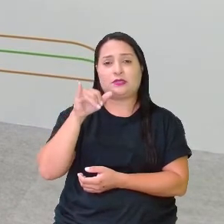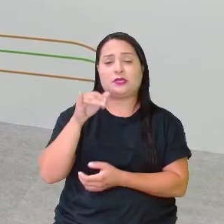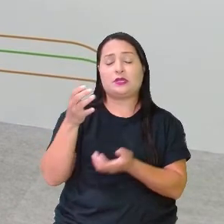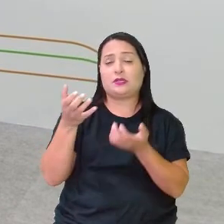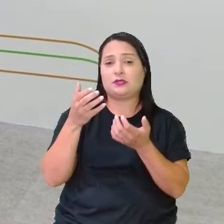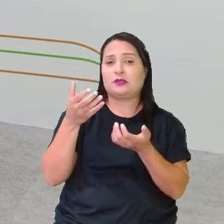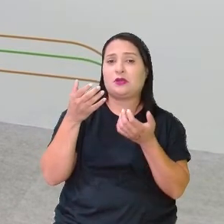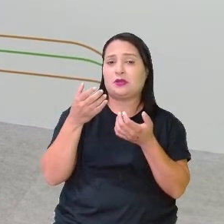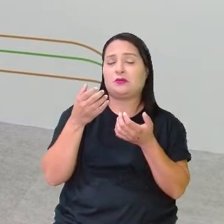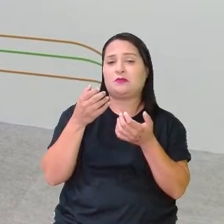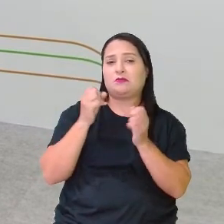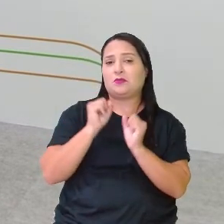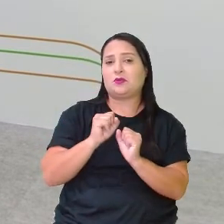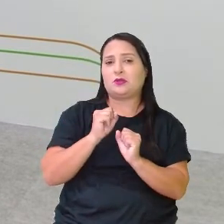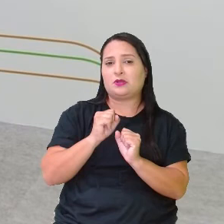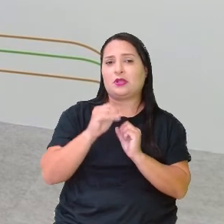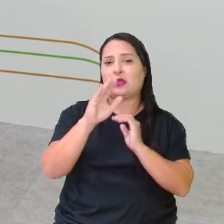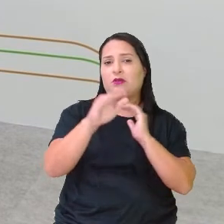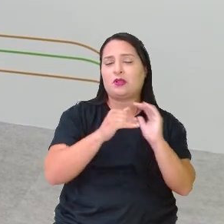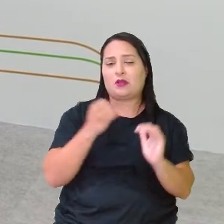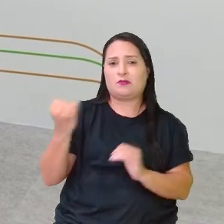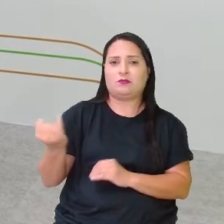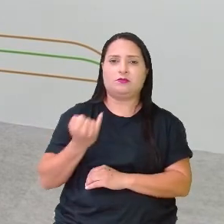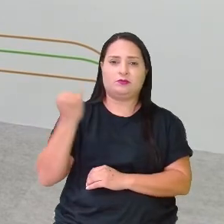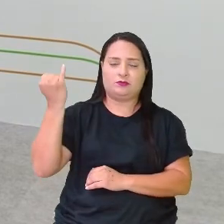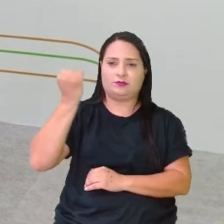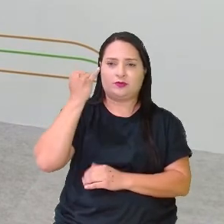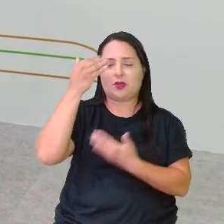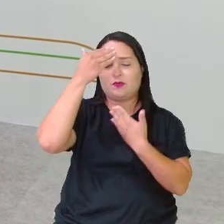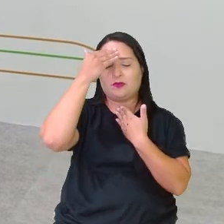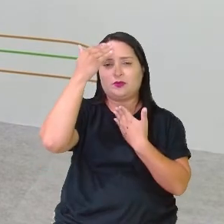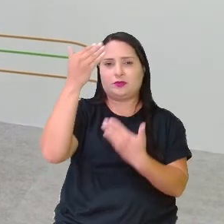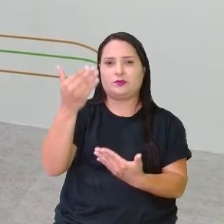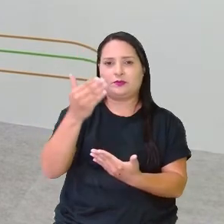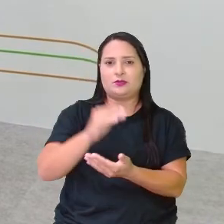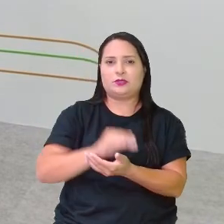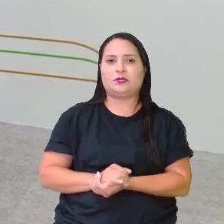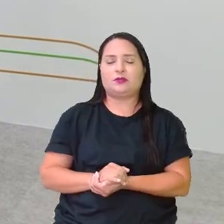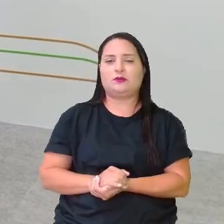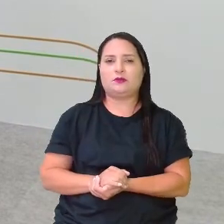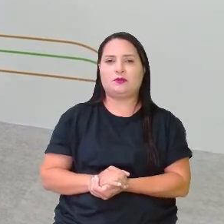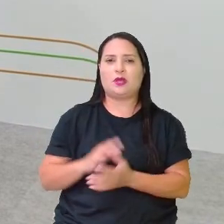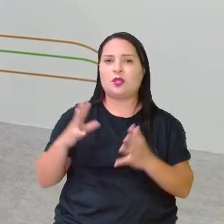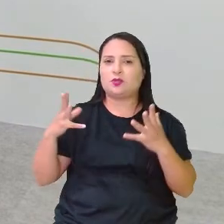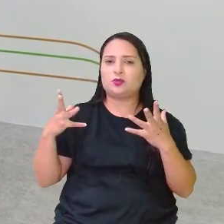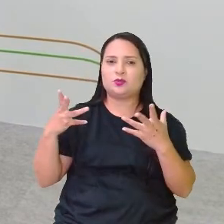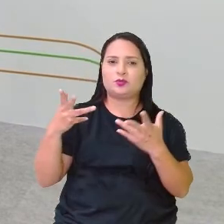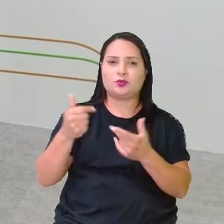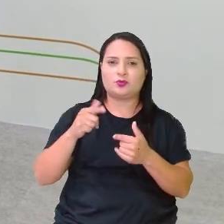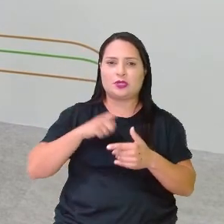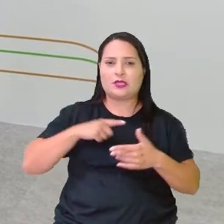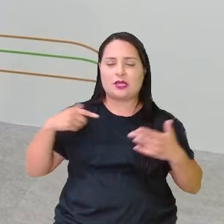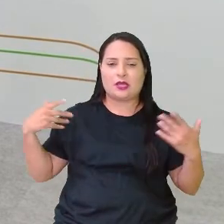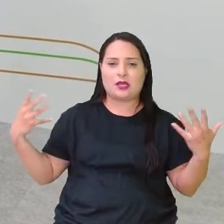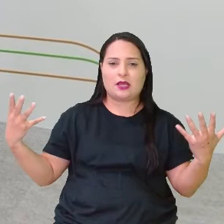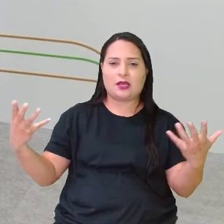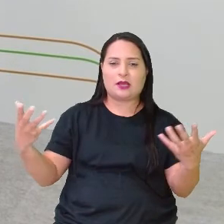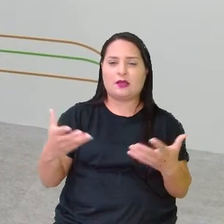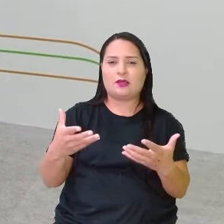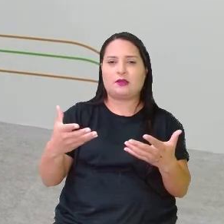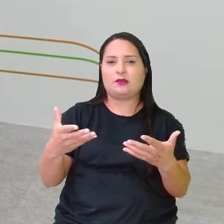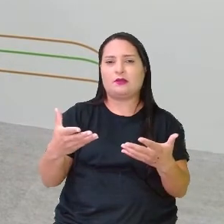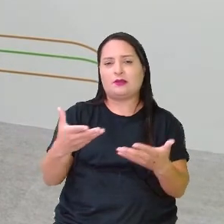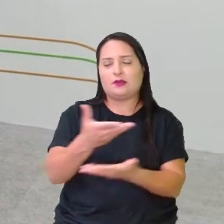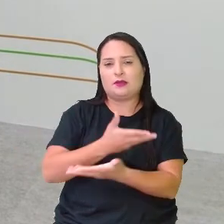puderem, esse feedback é muito importante. Então, muito obrigado, né, a todo mundo que está aqui envolvido. Tem uma equipe